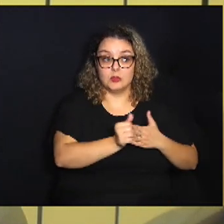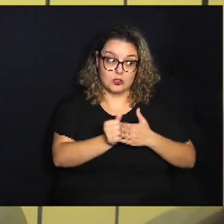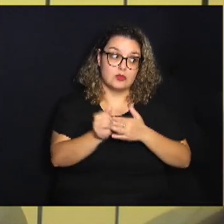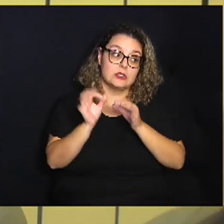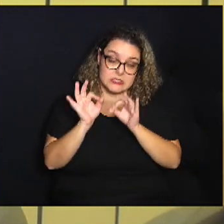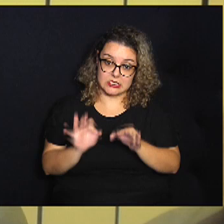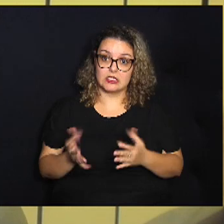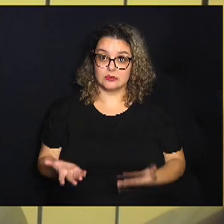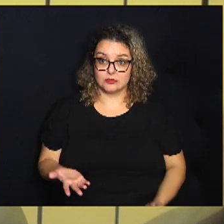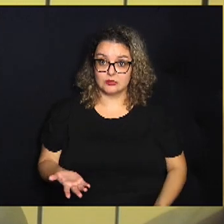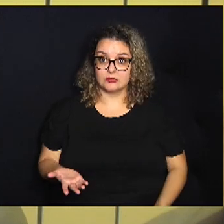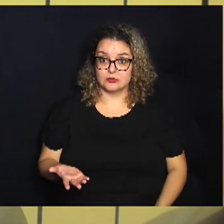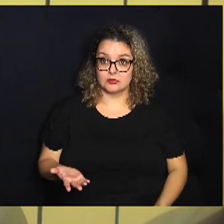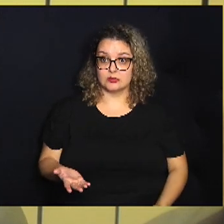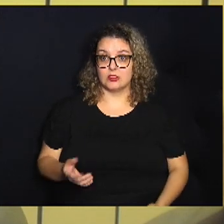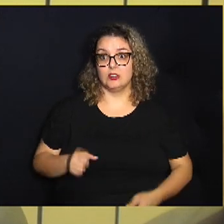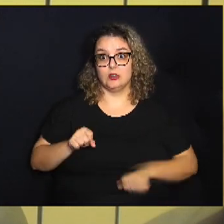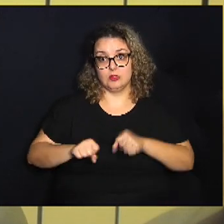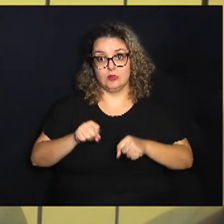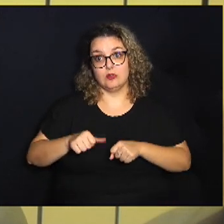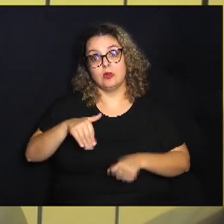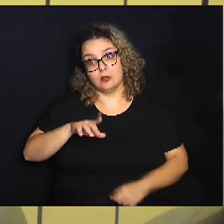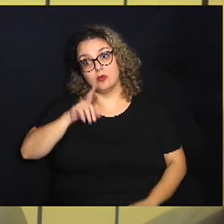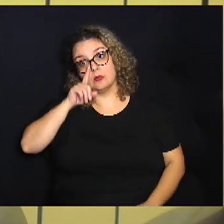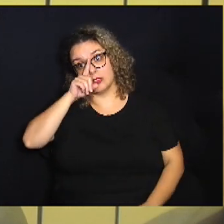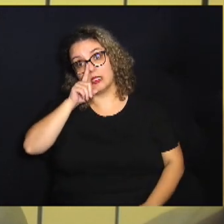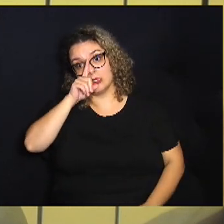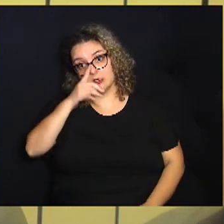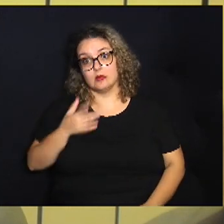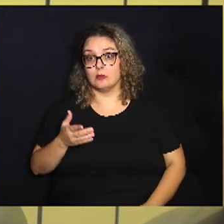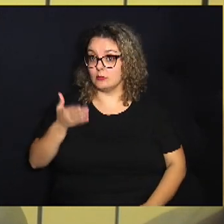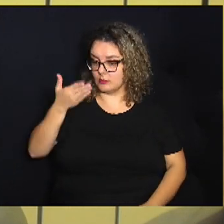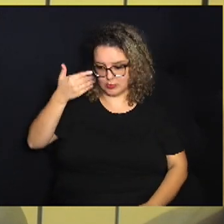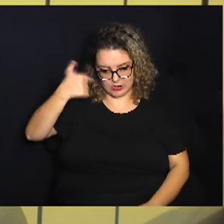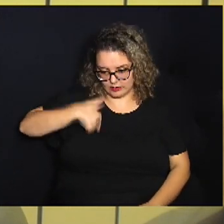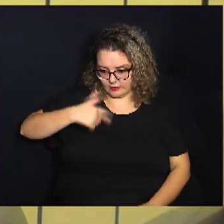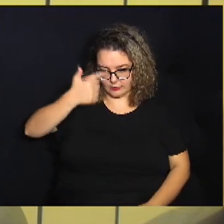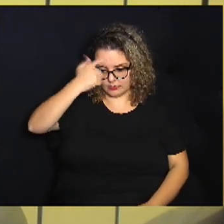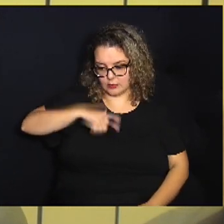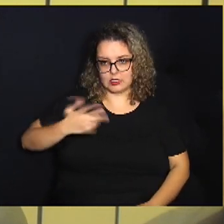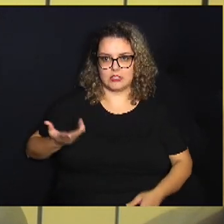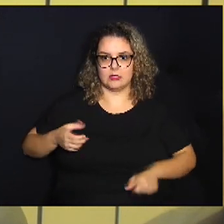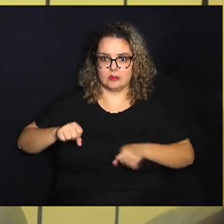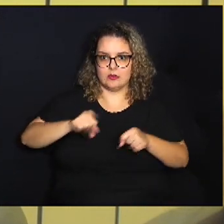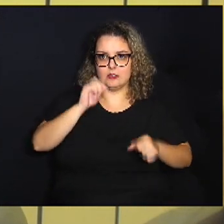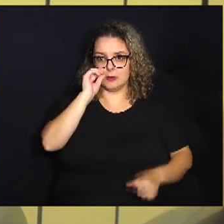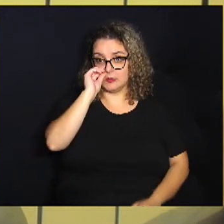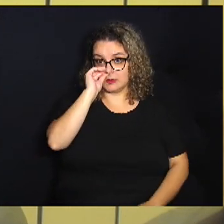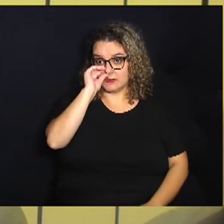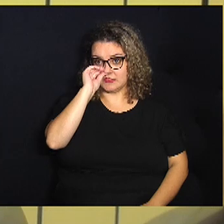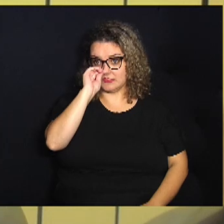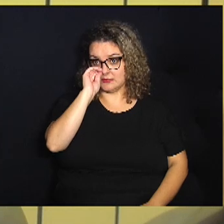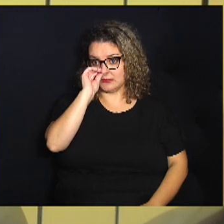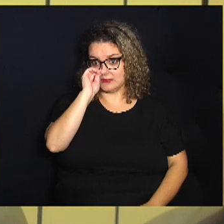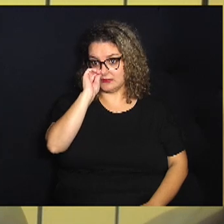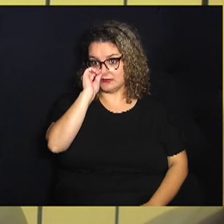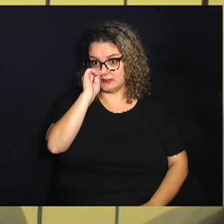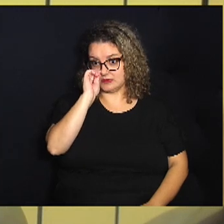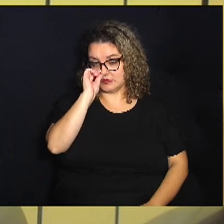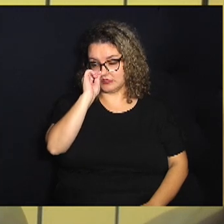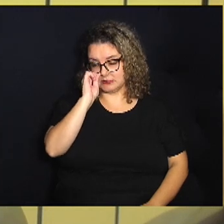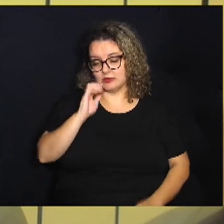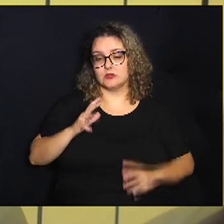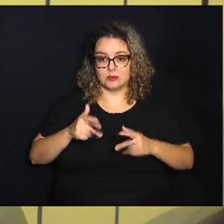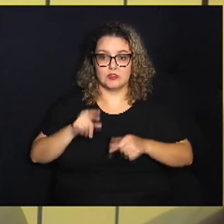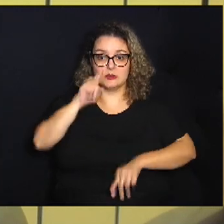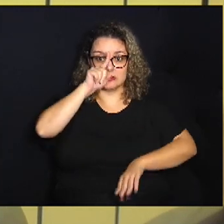Então, principalmente, o ciclismo é o mais perigoso, porque você que está à frente, né? Na bike. Então, tem que tomar todos esses